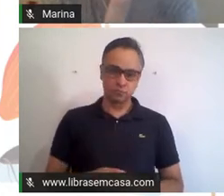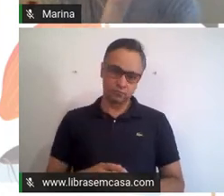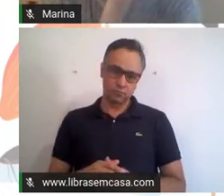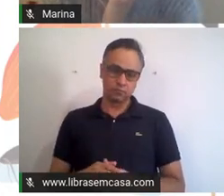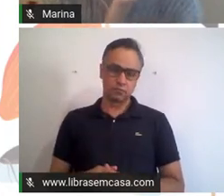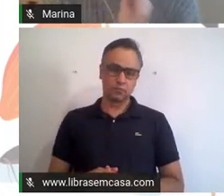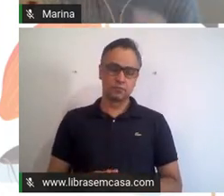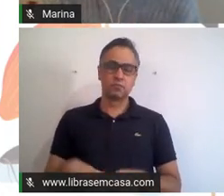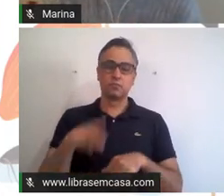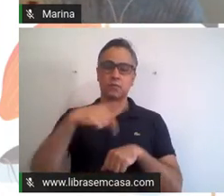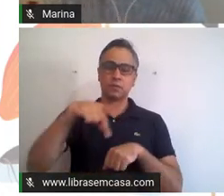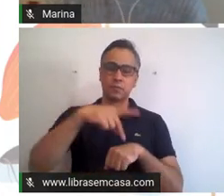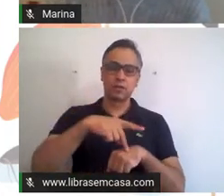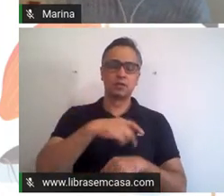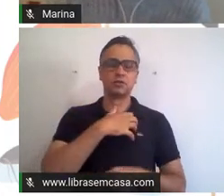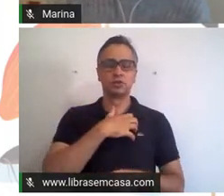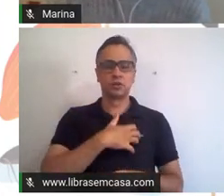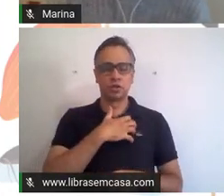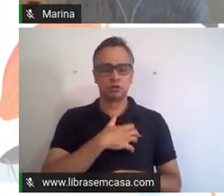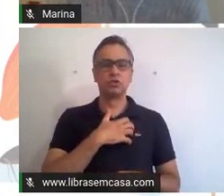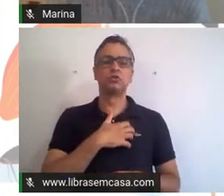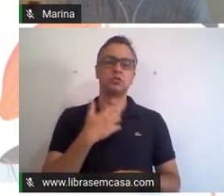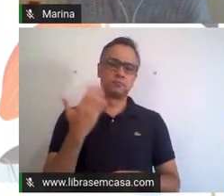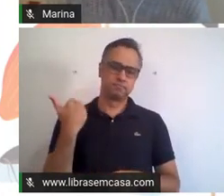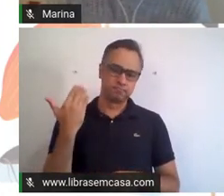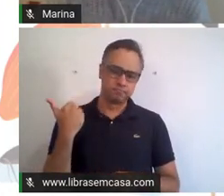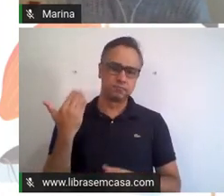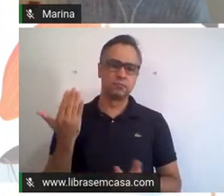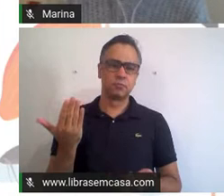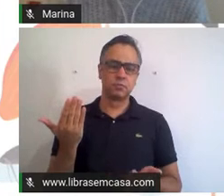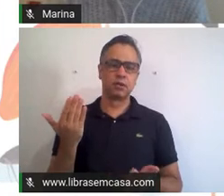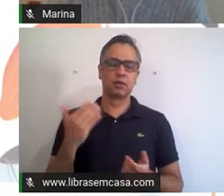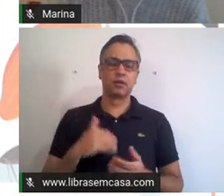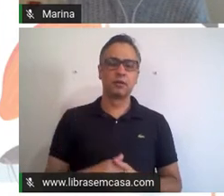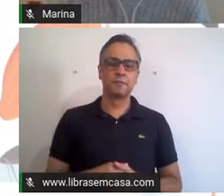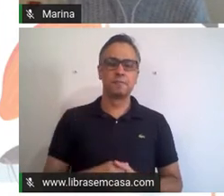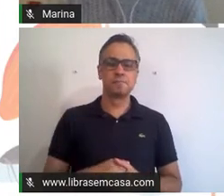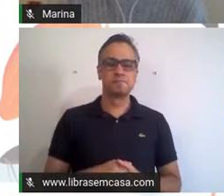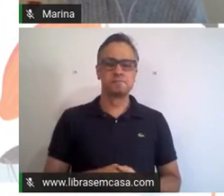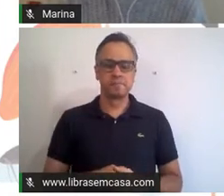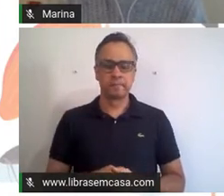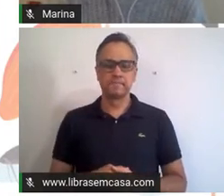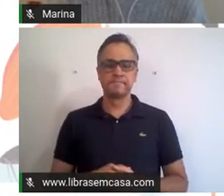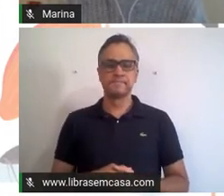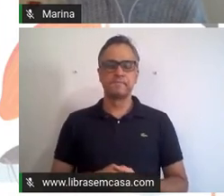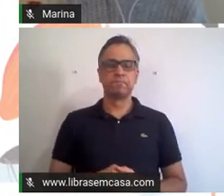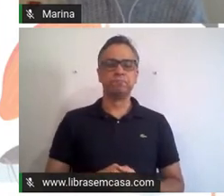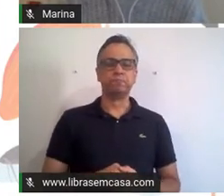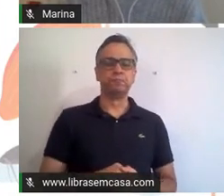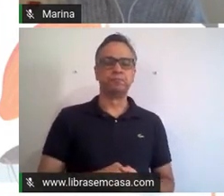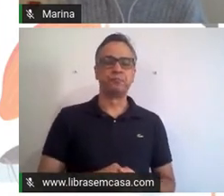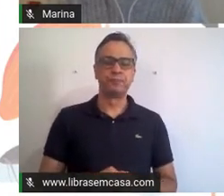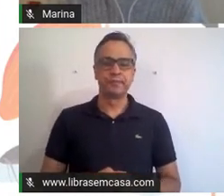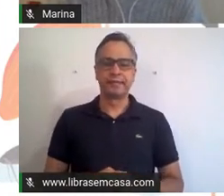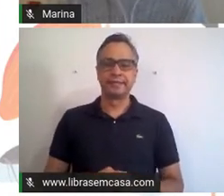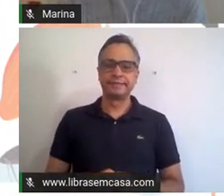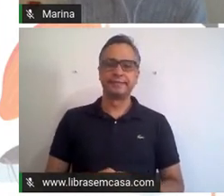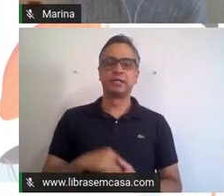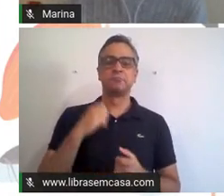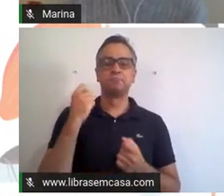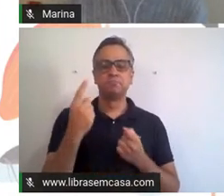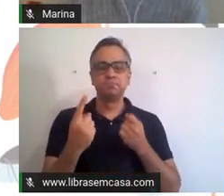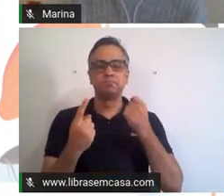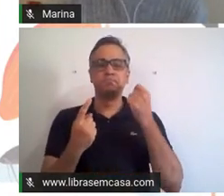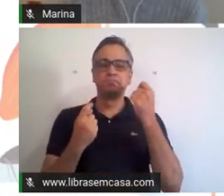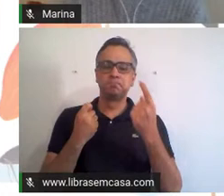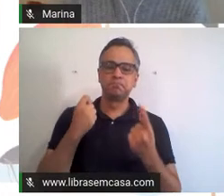Probablemente en Argentina estamos alrededor de estas doctrinas del shock, en donde una y